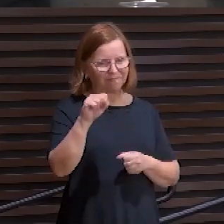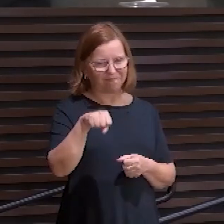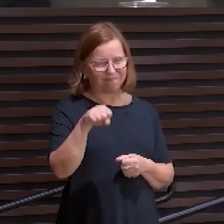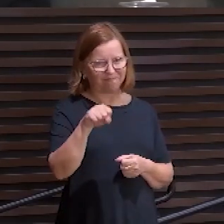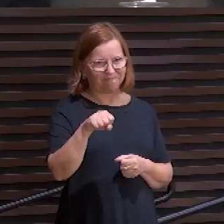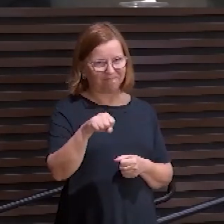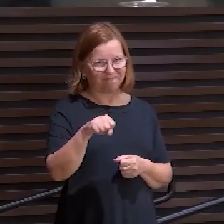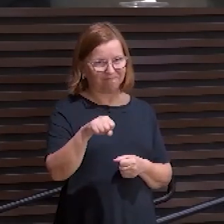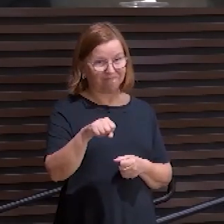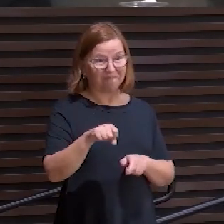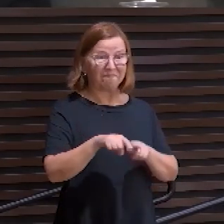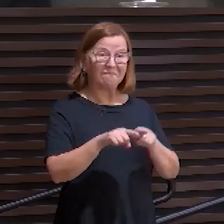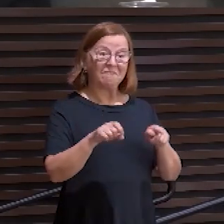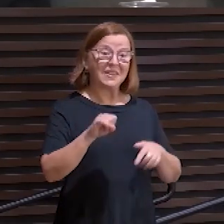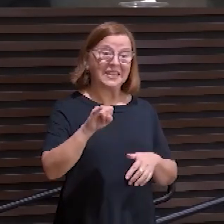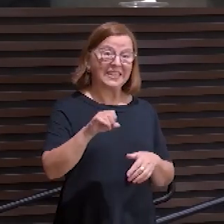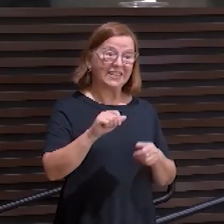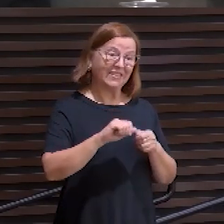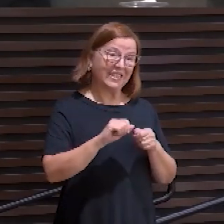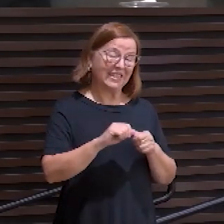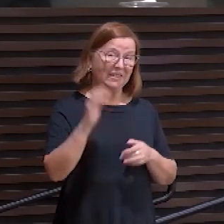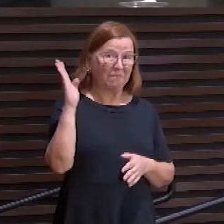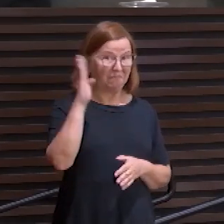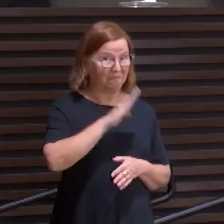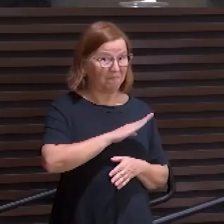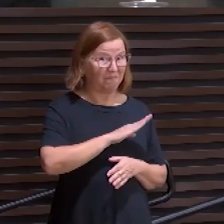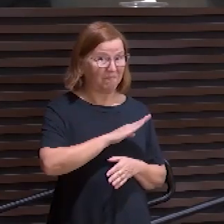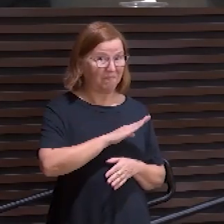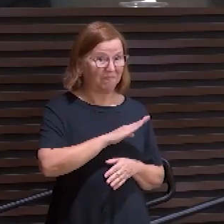Se porém procederes mal,